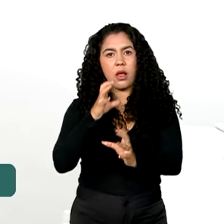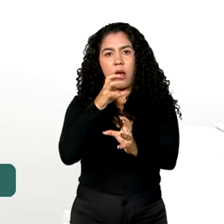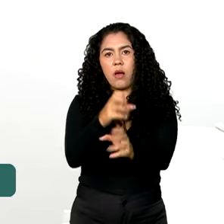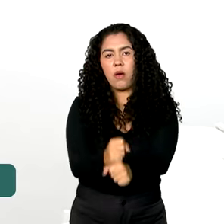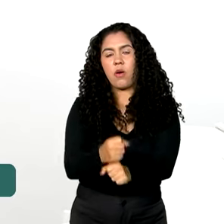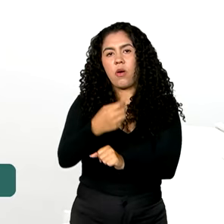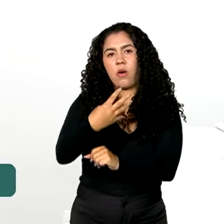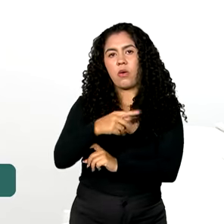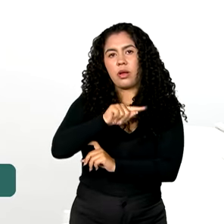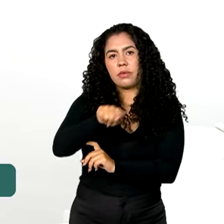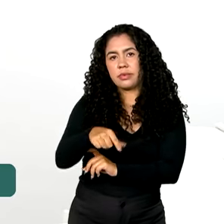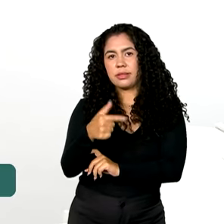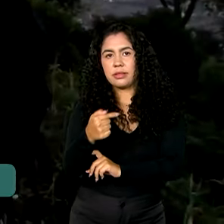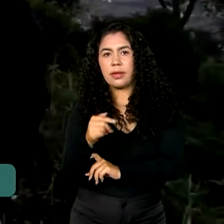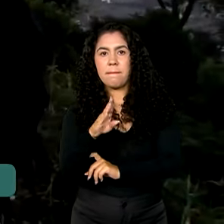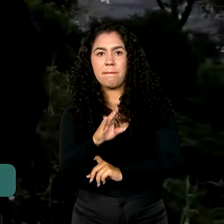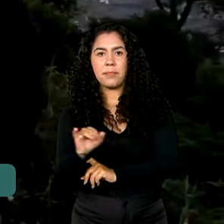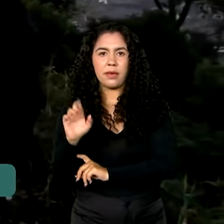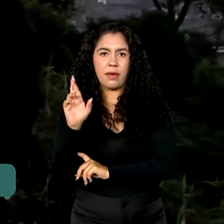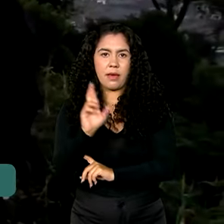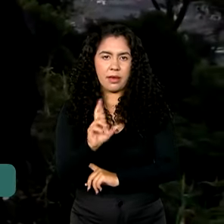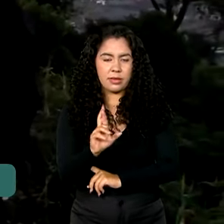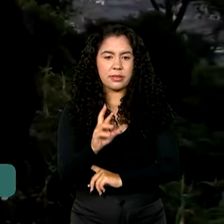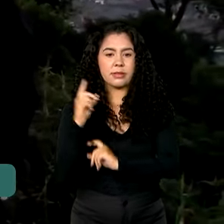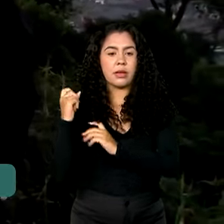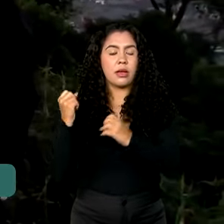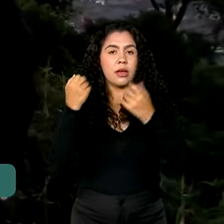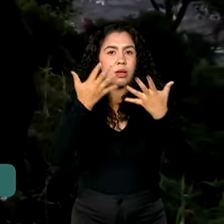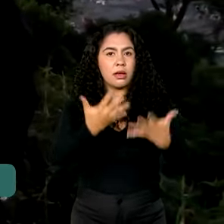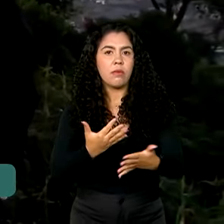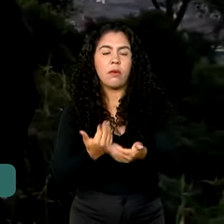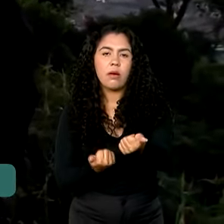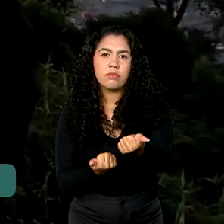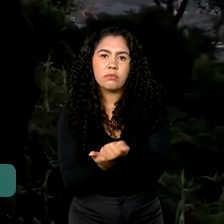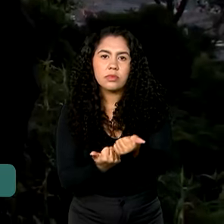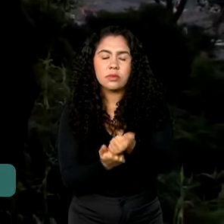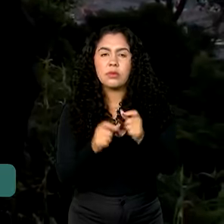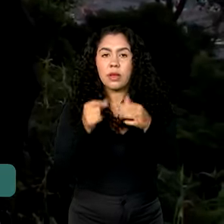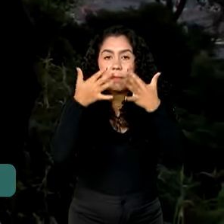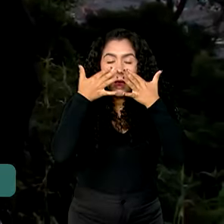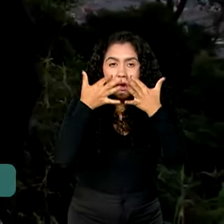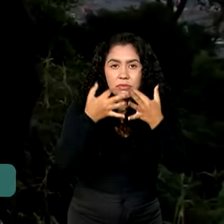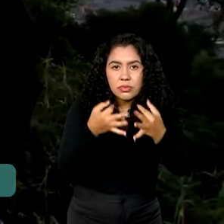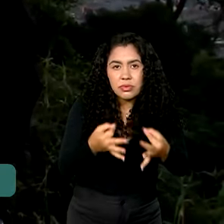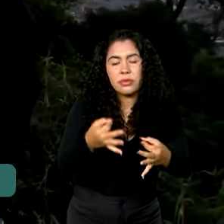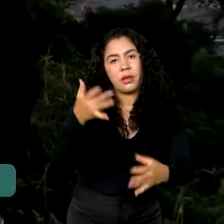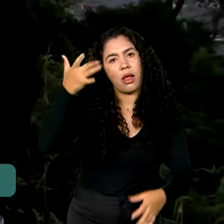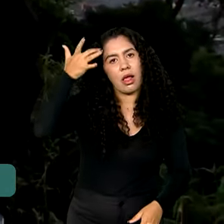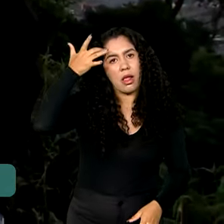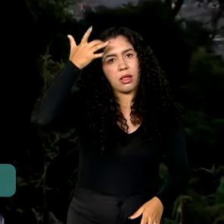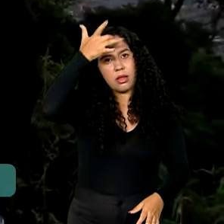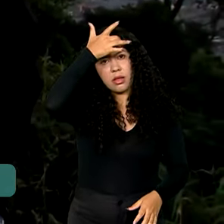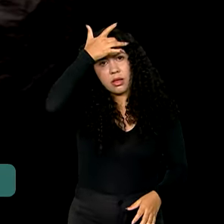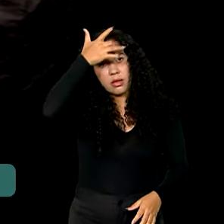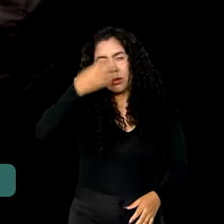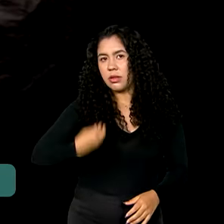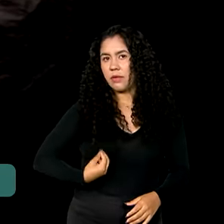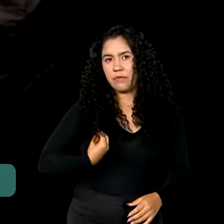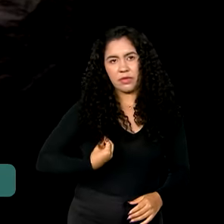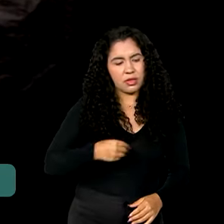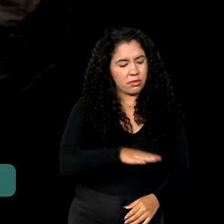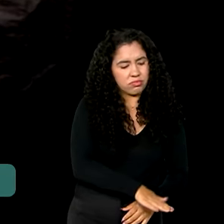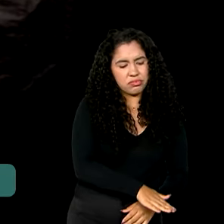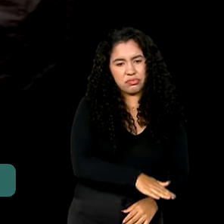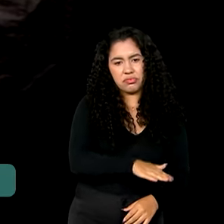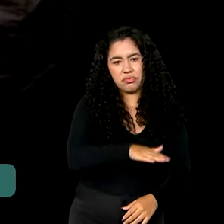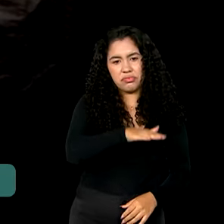bilhões de reais. O reforço é para a atenção à saúde mental em todas as fases da vida. Por